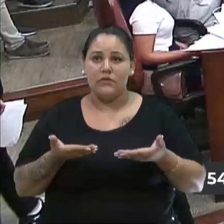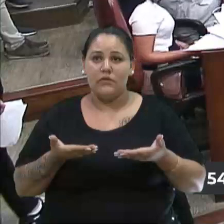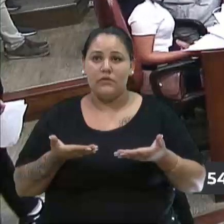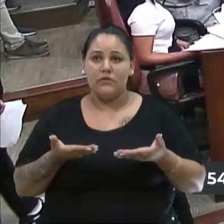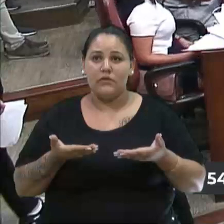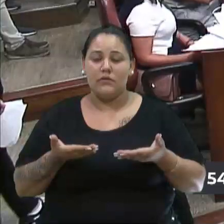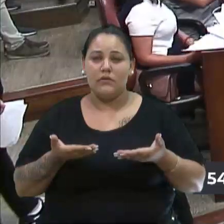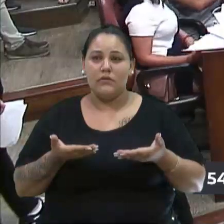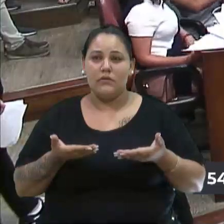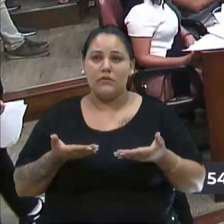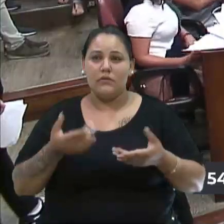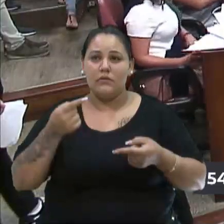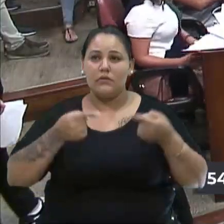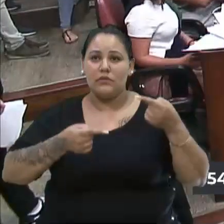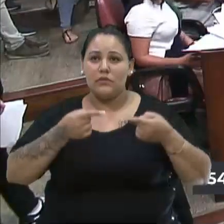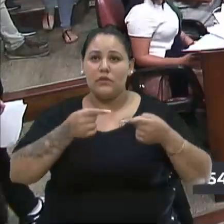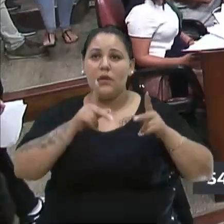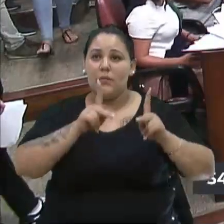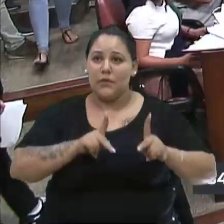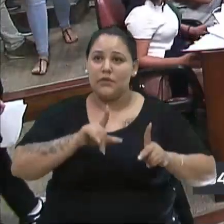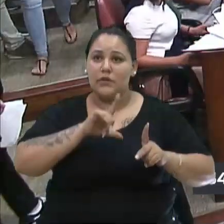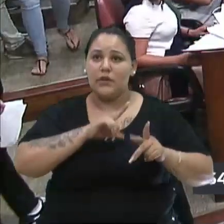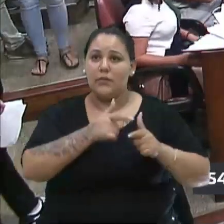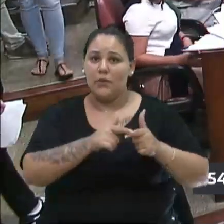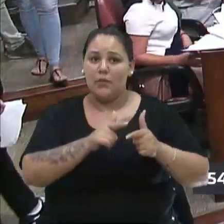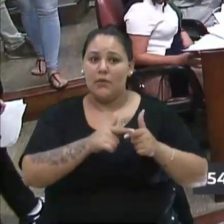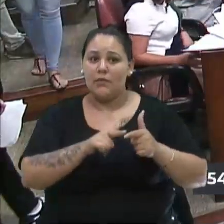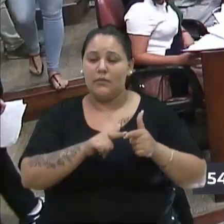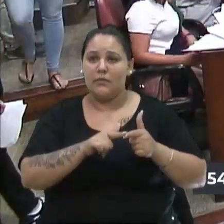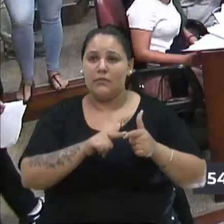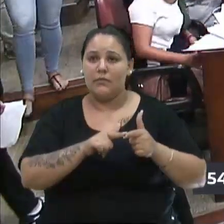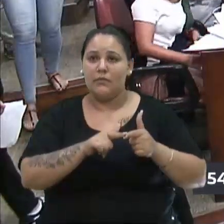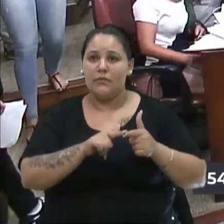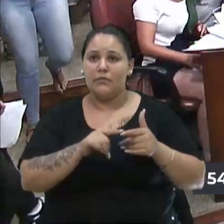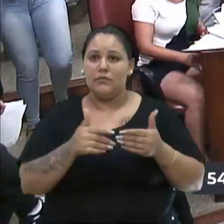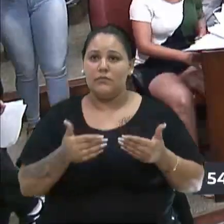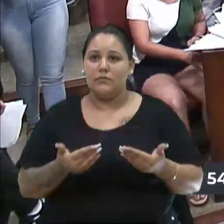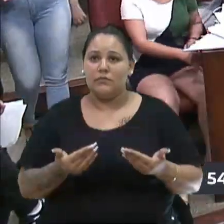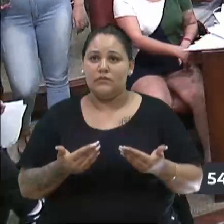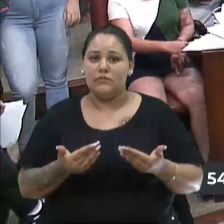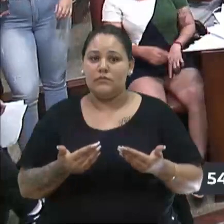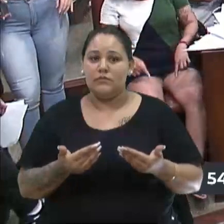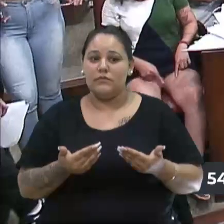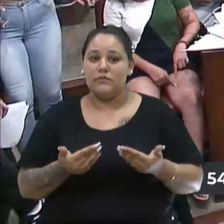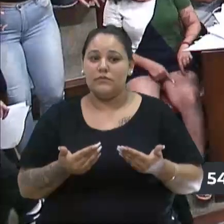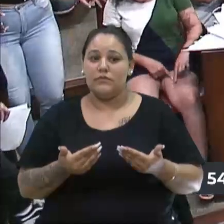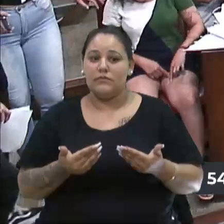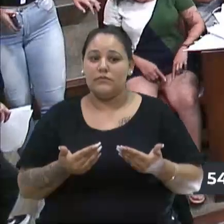É de deficiente, é pessoas com problemas. É pessoas...